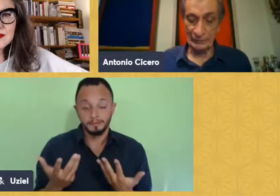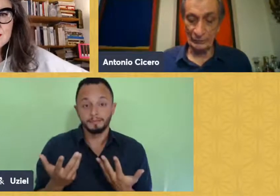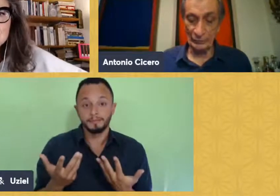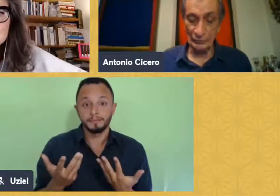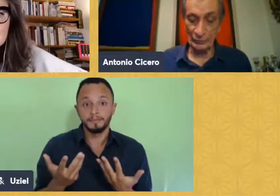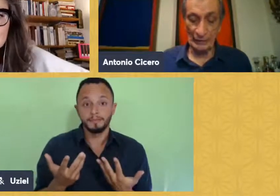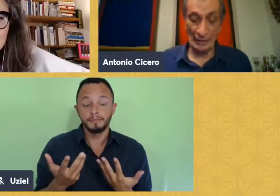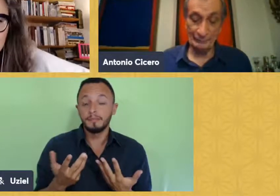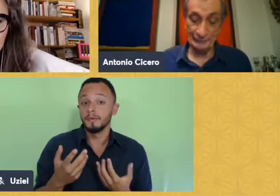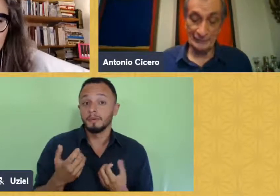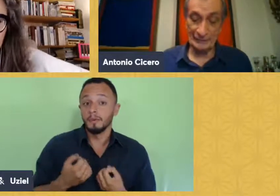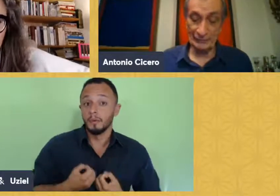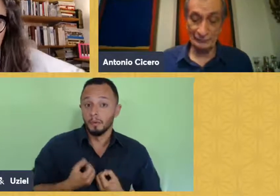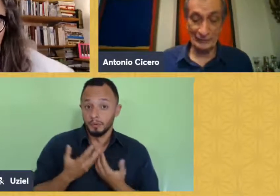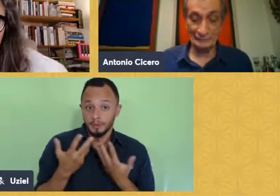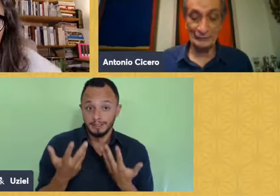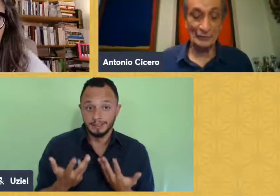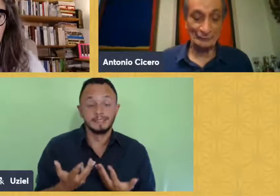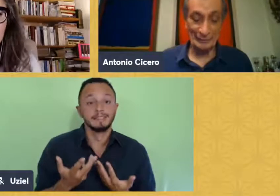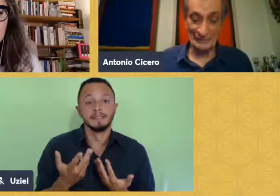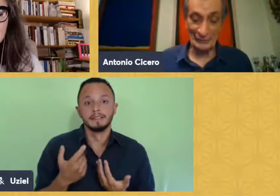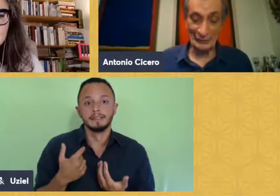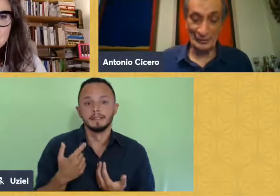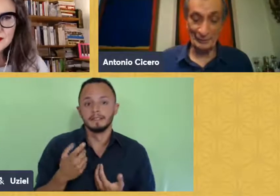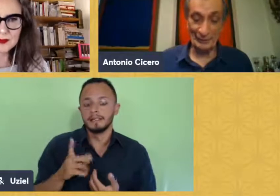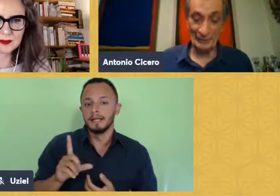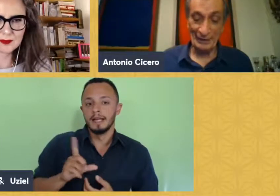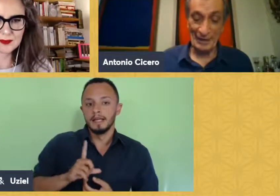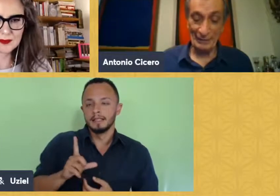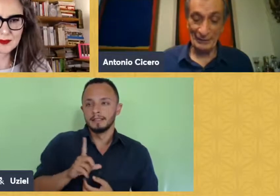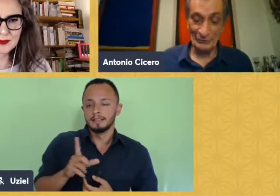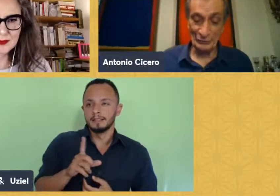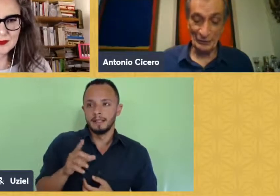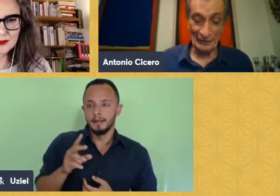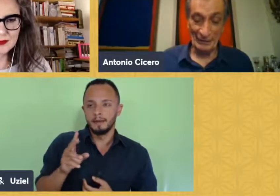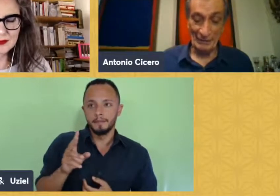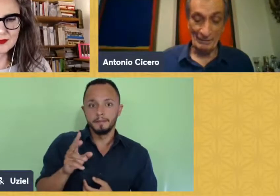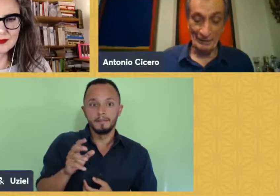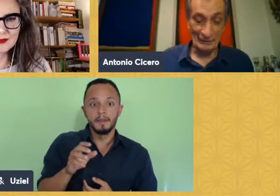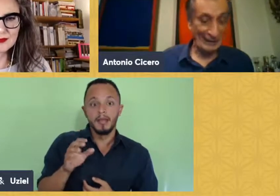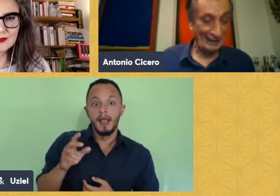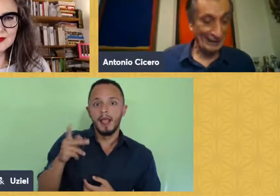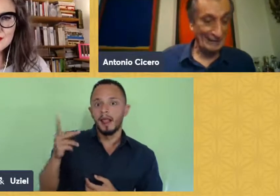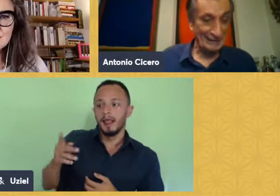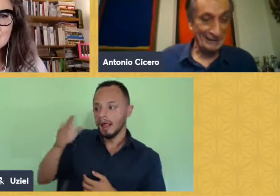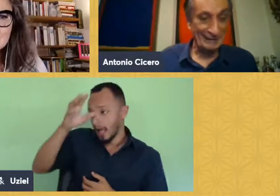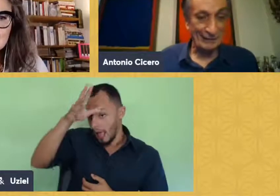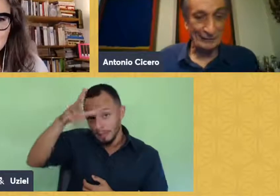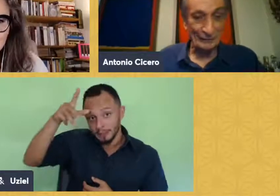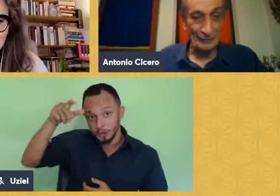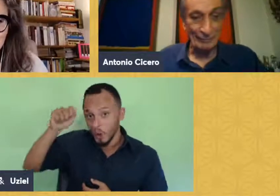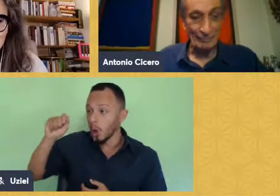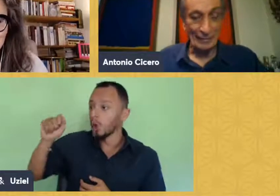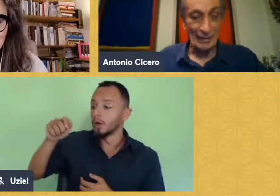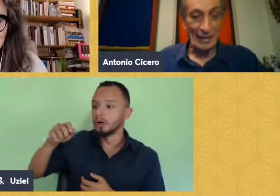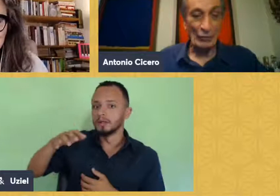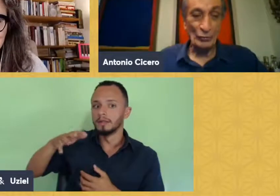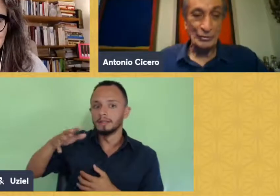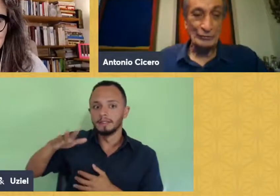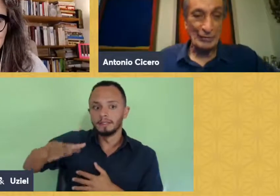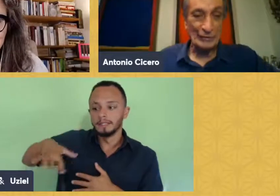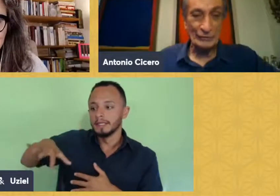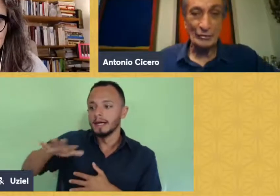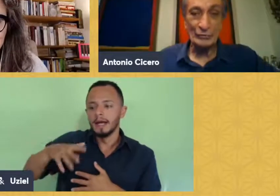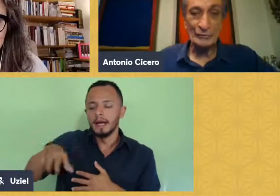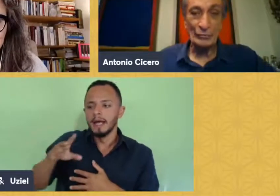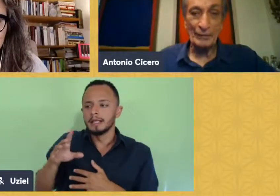que é esse estou passando agora pela Amazônia, mas não é esse tanto.